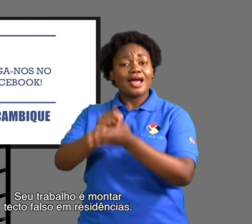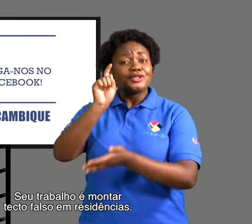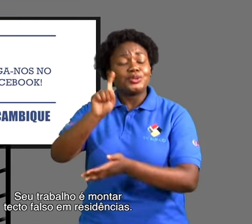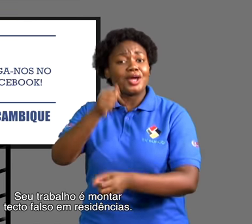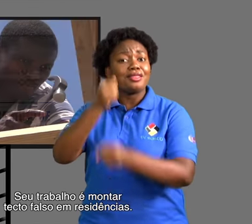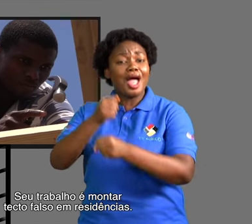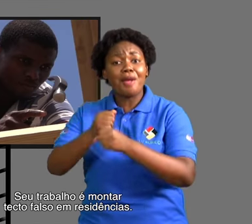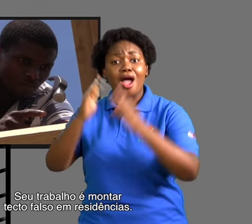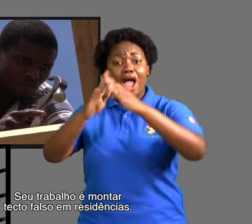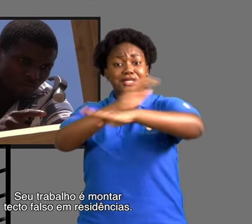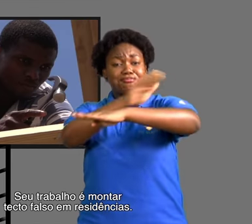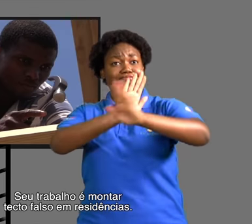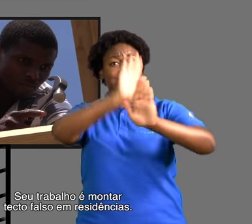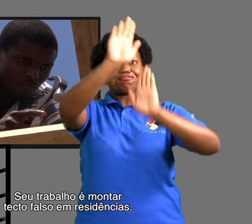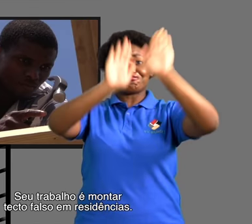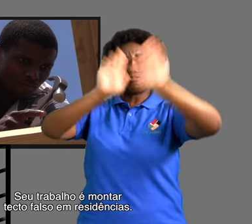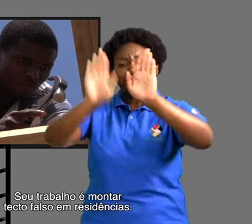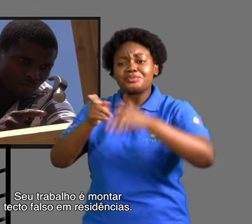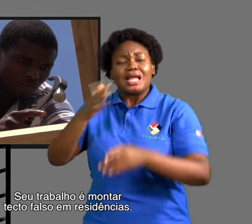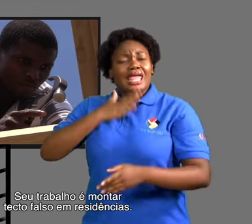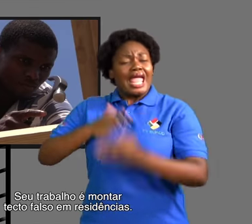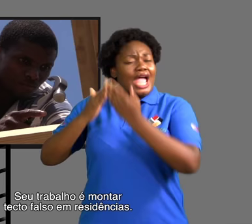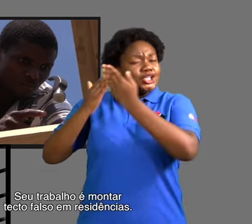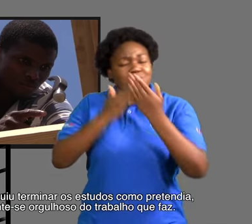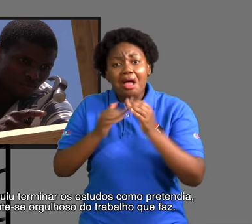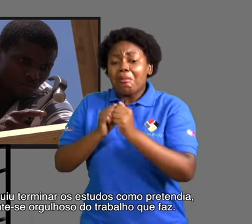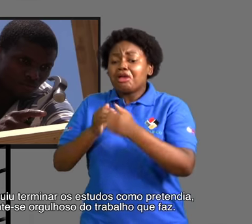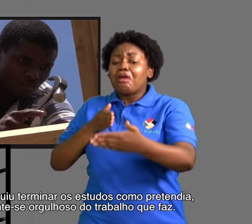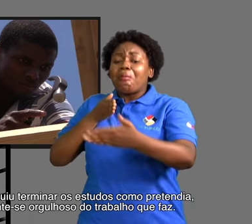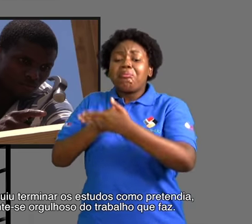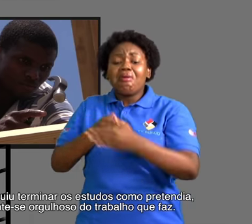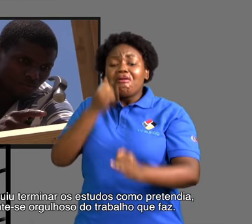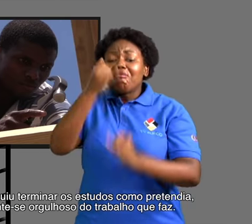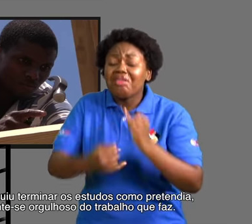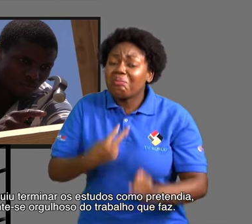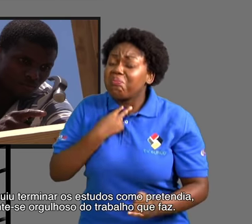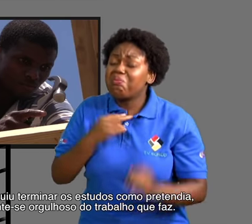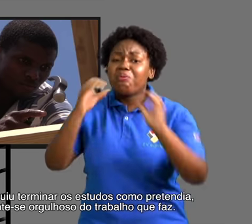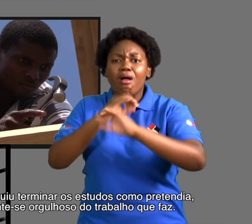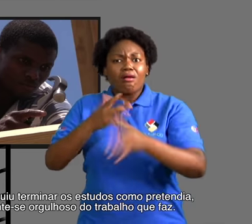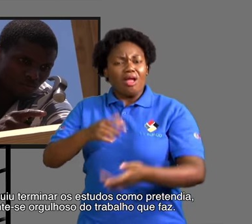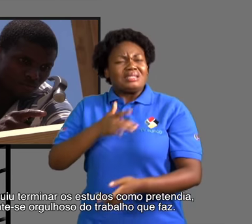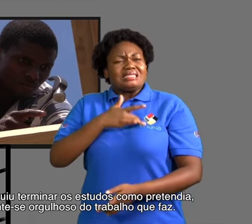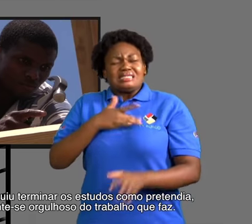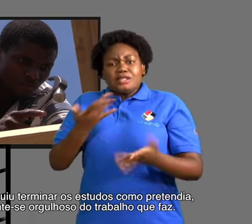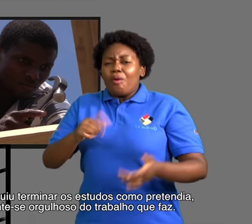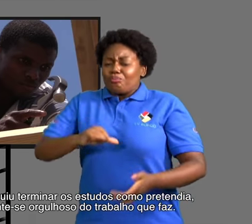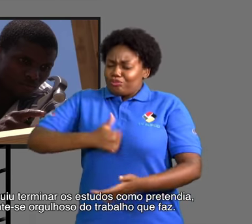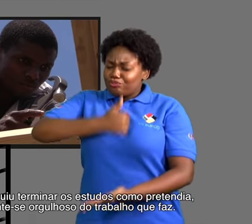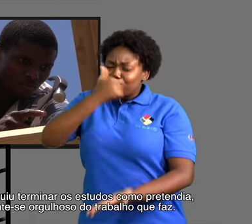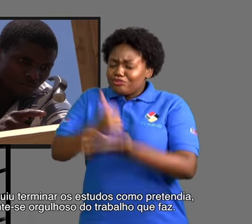Seu trabalho é montar tetos falsos em residências. Não conseguiu terminar os seus estudos como pretendia,